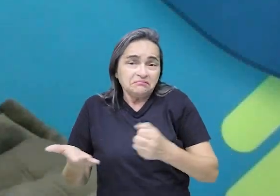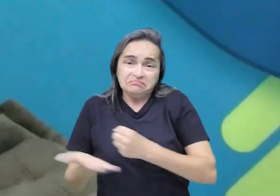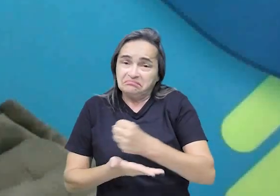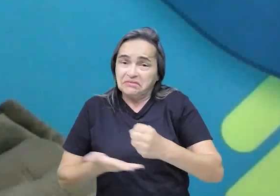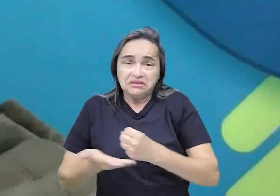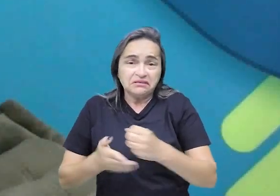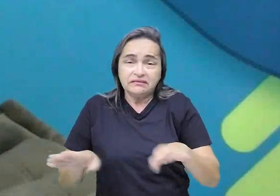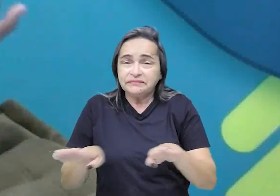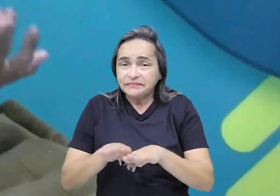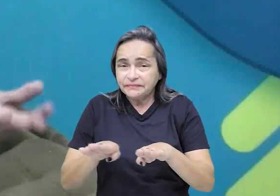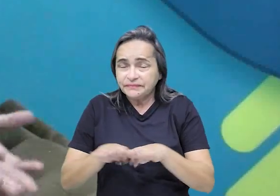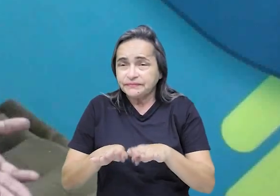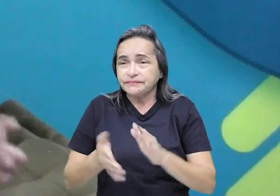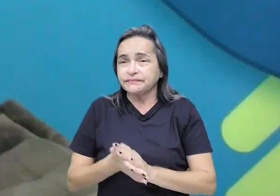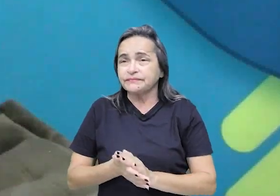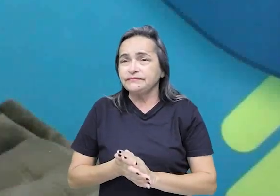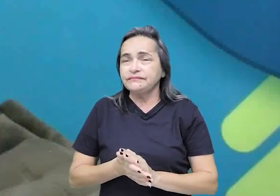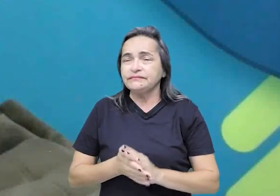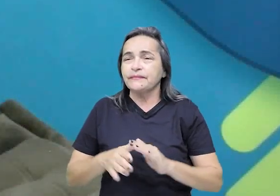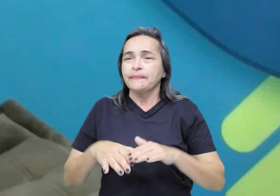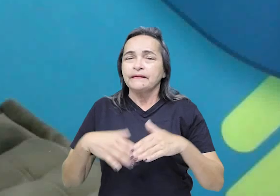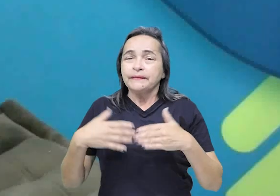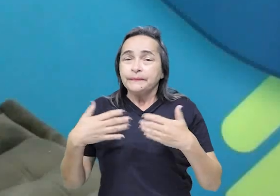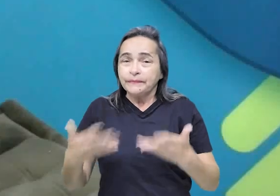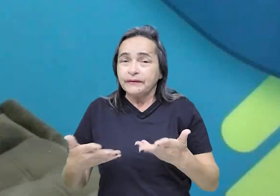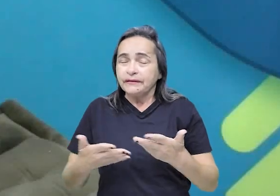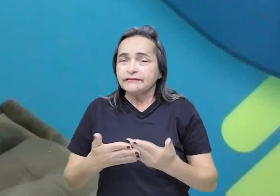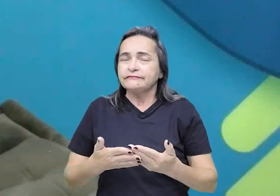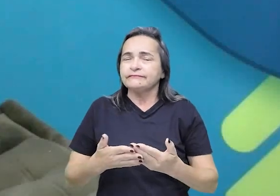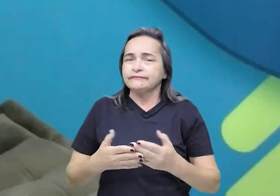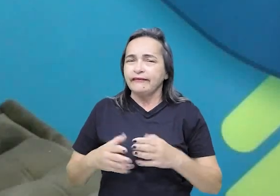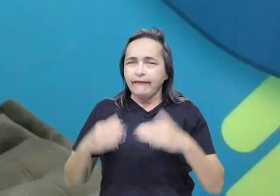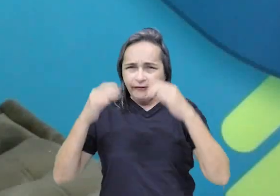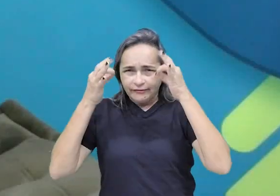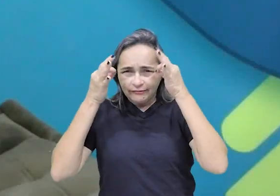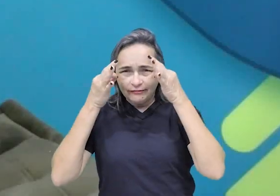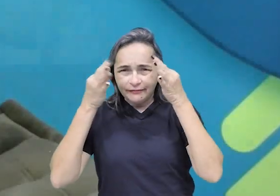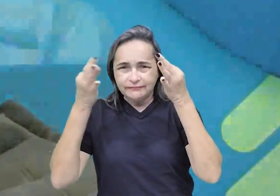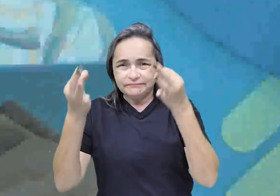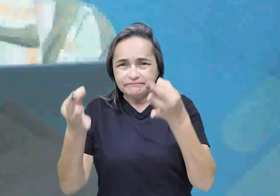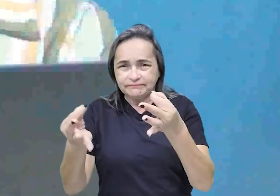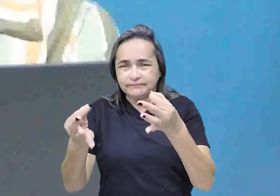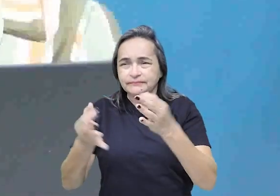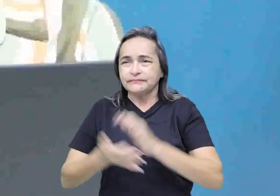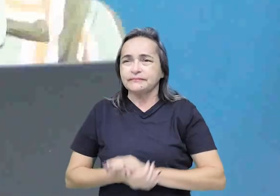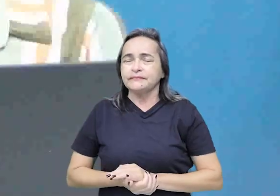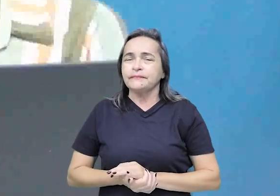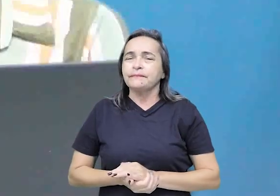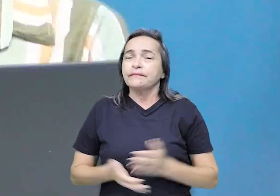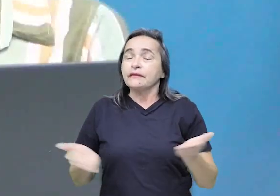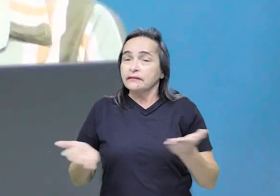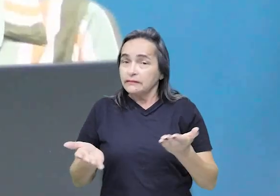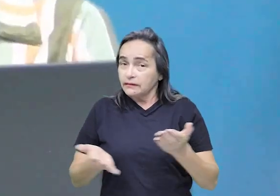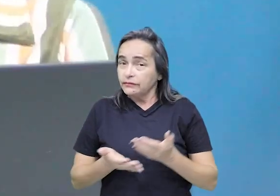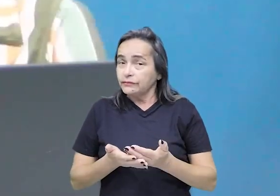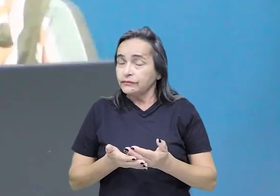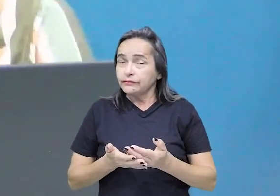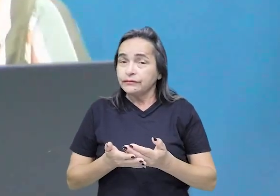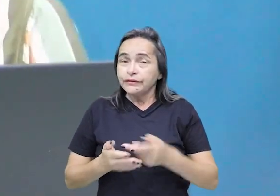viés, eu acredito que é atrelado à questão da atenção. Pronto, então nesse caso, quando a gente fala